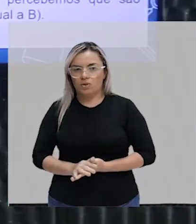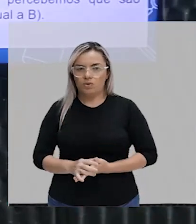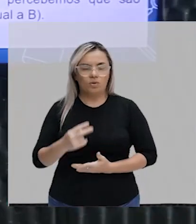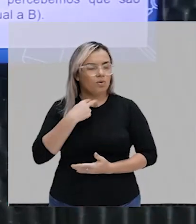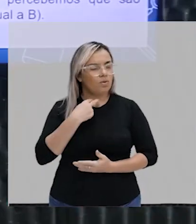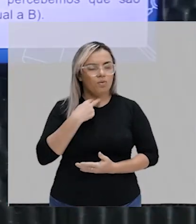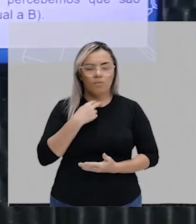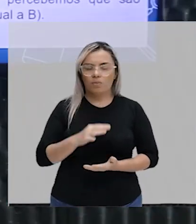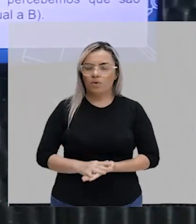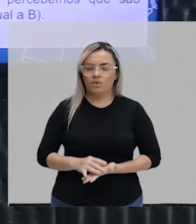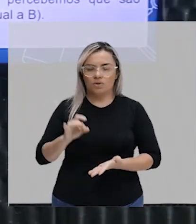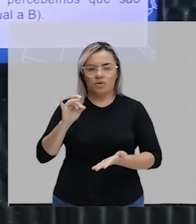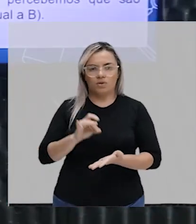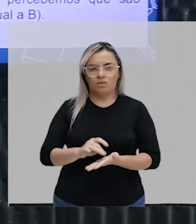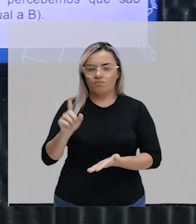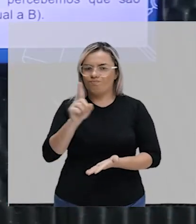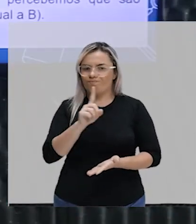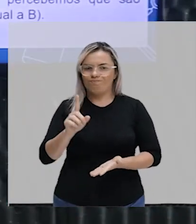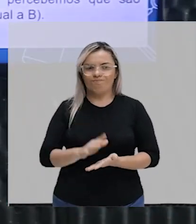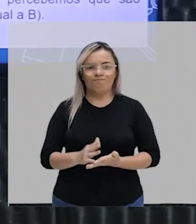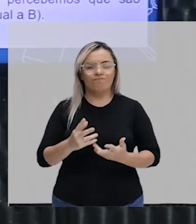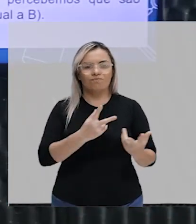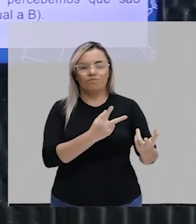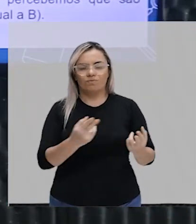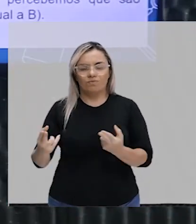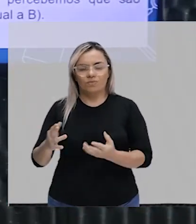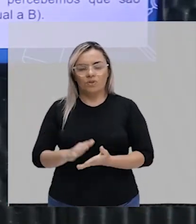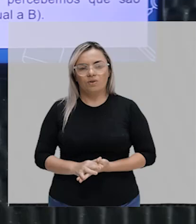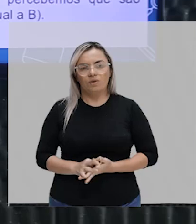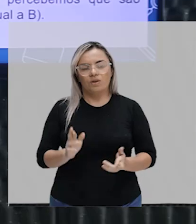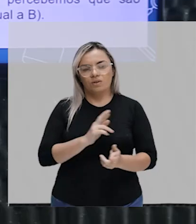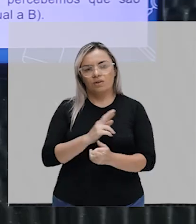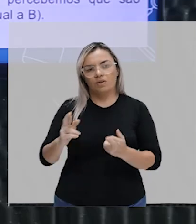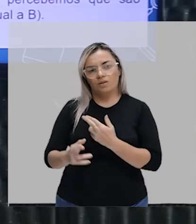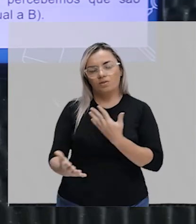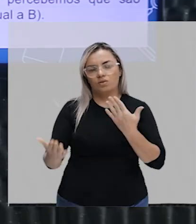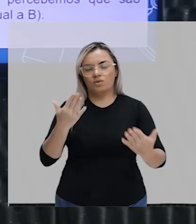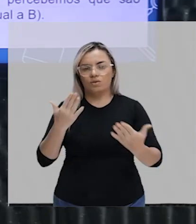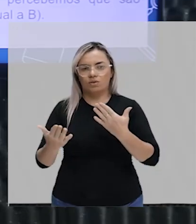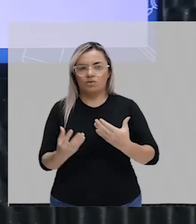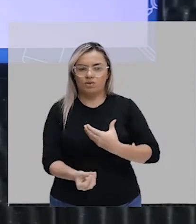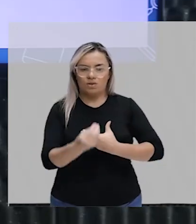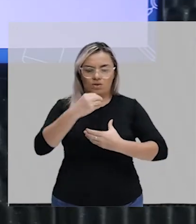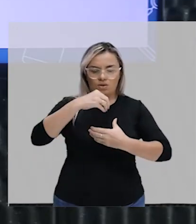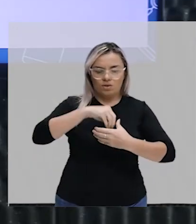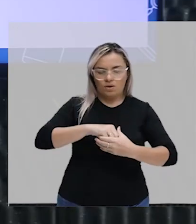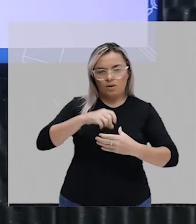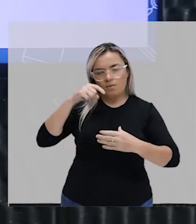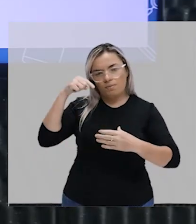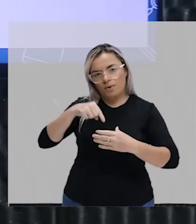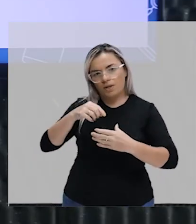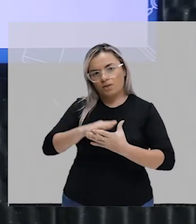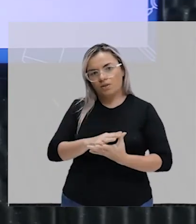iguais. E aí as relações de pertinência e de inclusão já são alteradas, tá bom? Então,